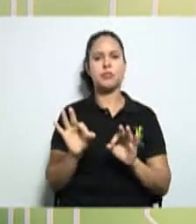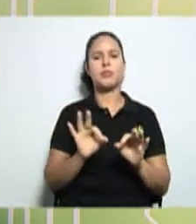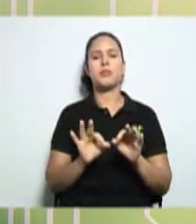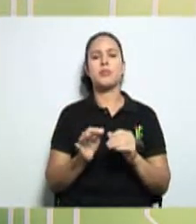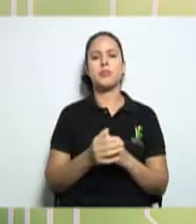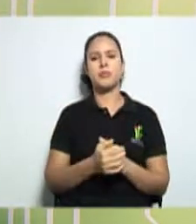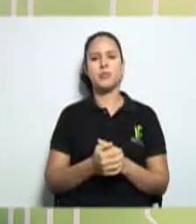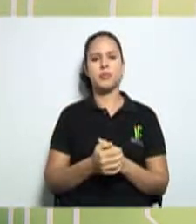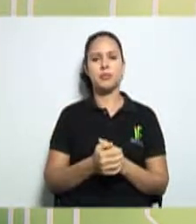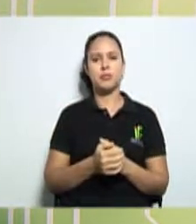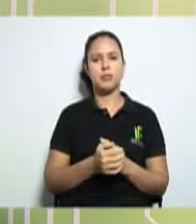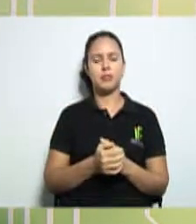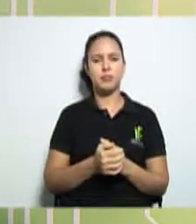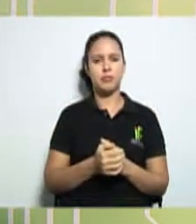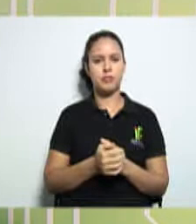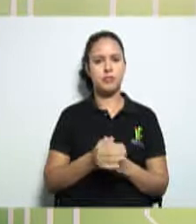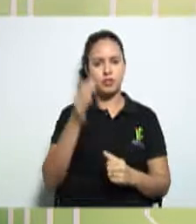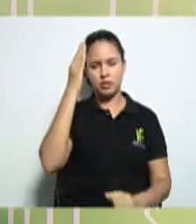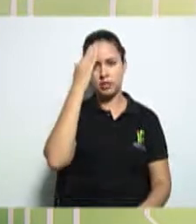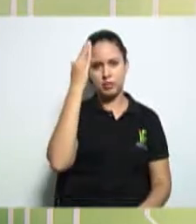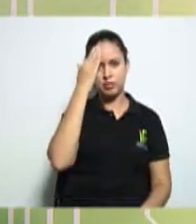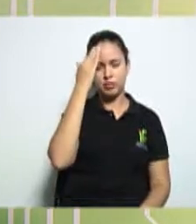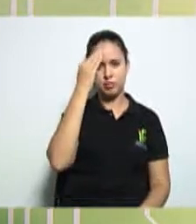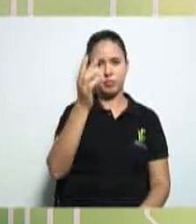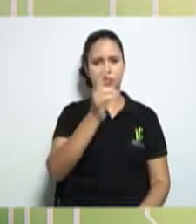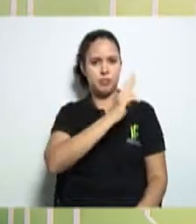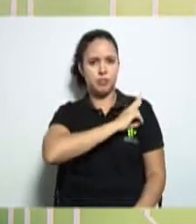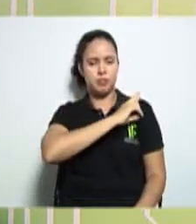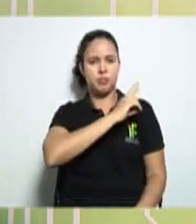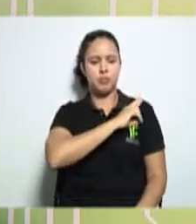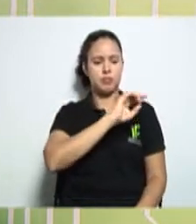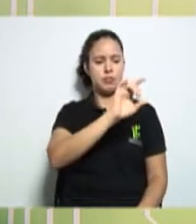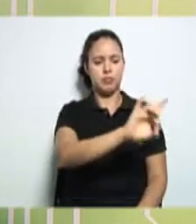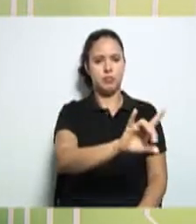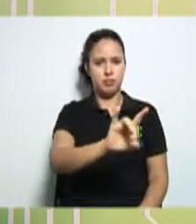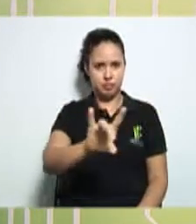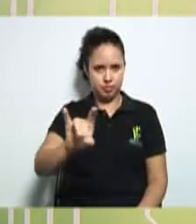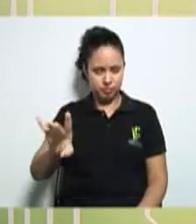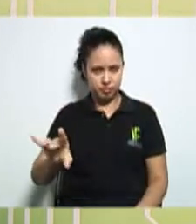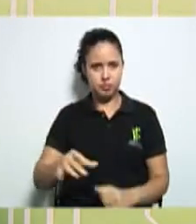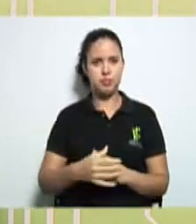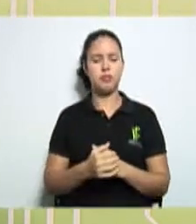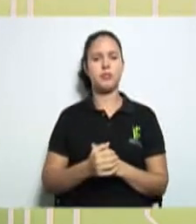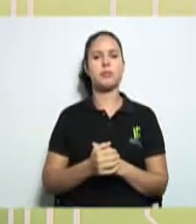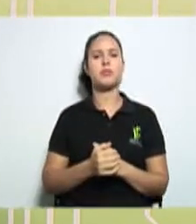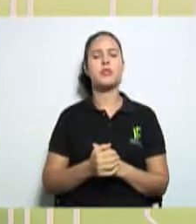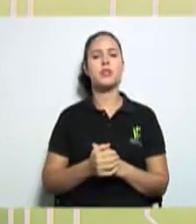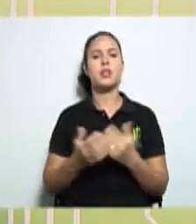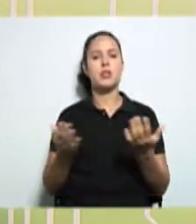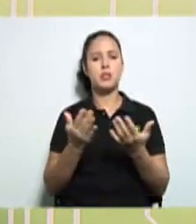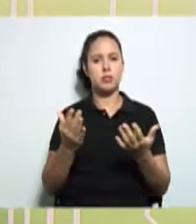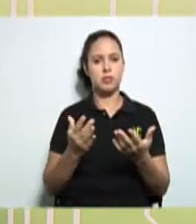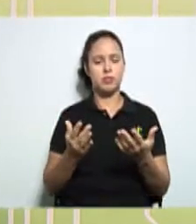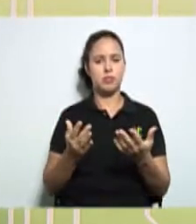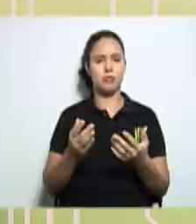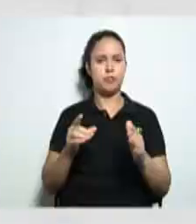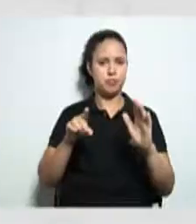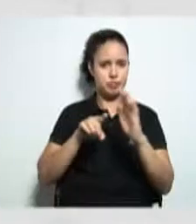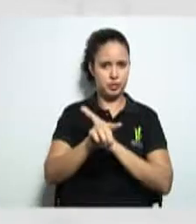que saibam a responsabilidade de cada um dos setores. Vamos lá para a nossa terceira pergunta.